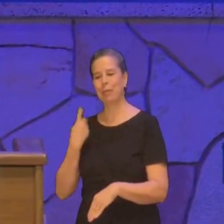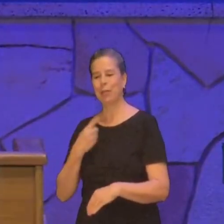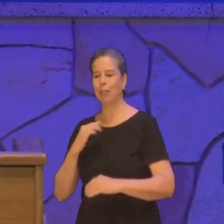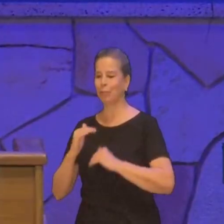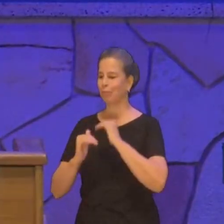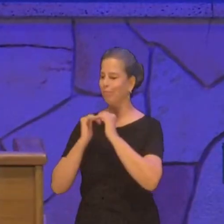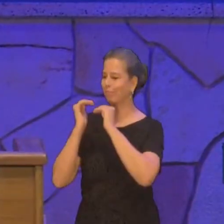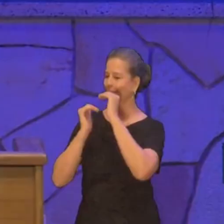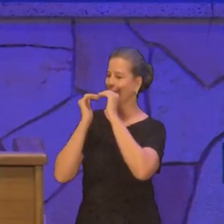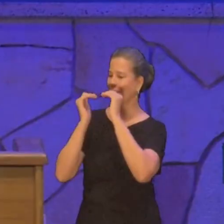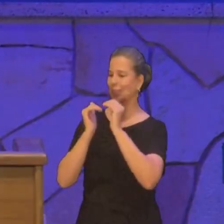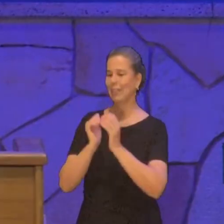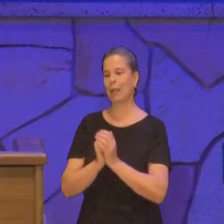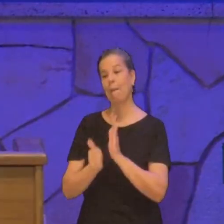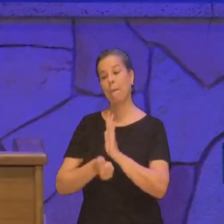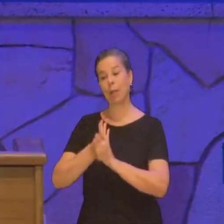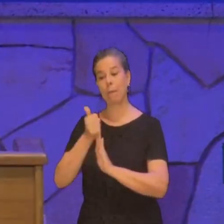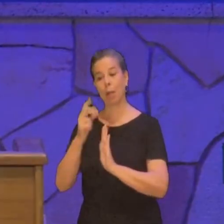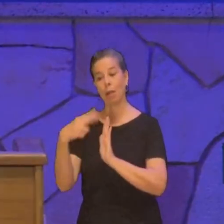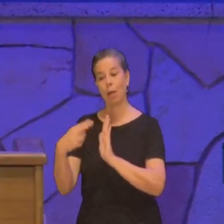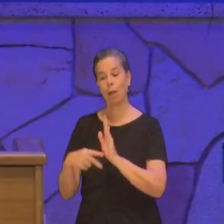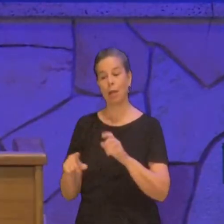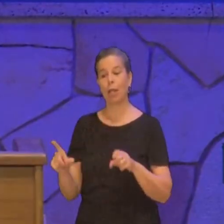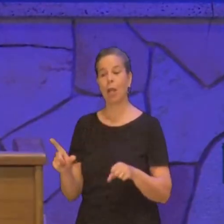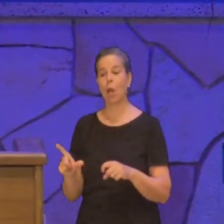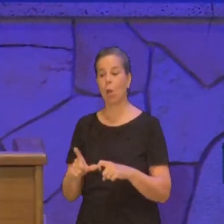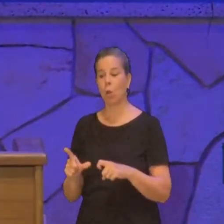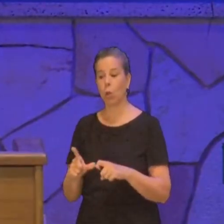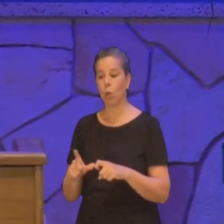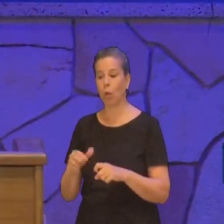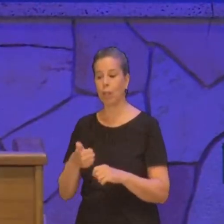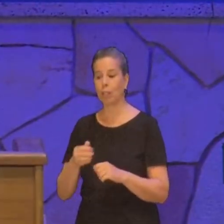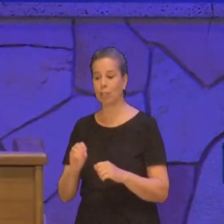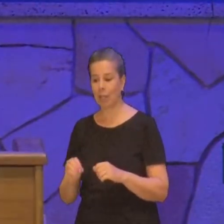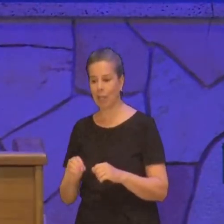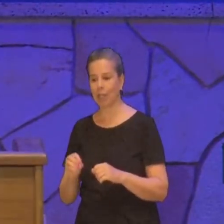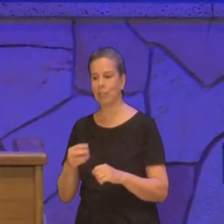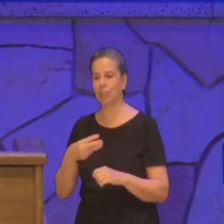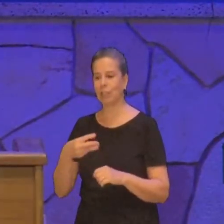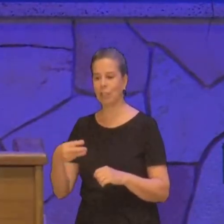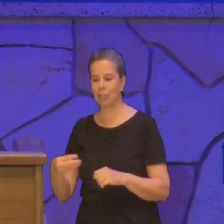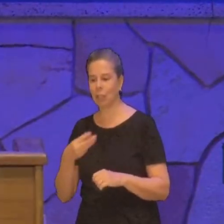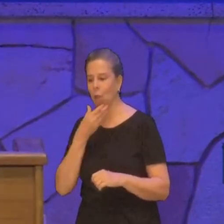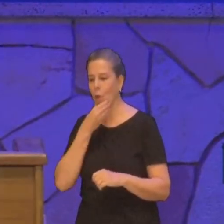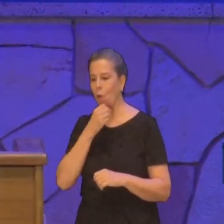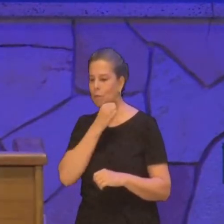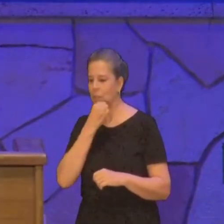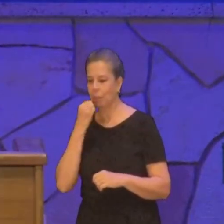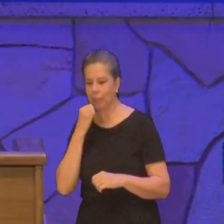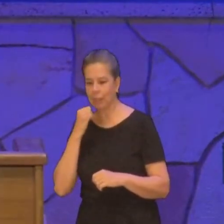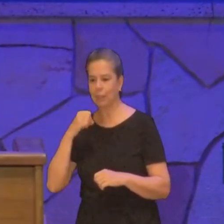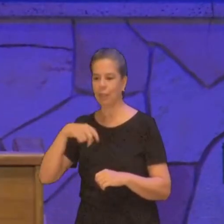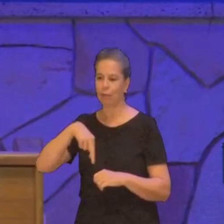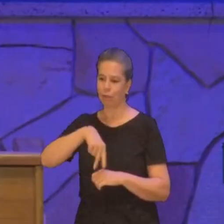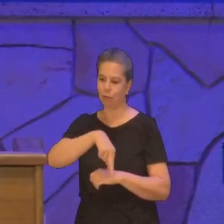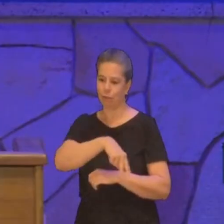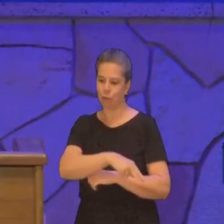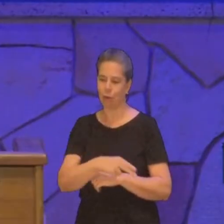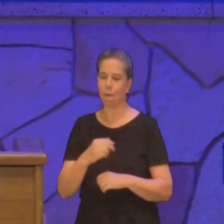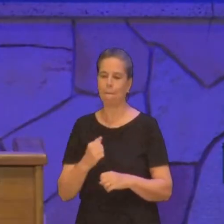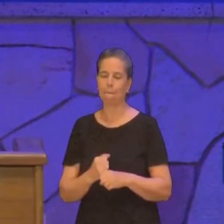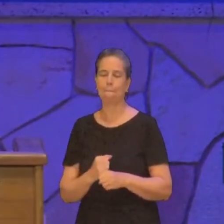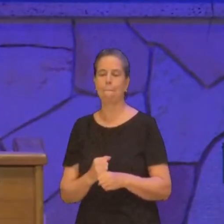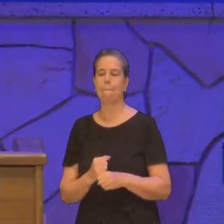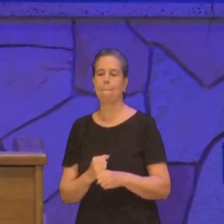Em primeiro lugar, gostaria de ler Lucas 10:33 de novo. Certo samaritano que seguiu o seu caminho passou perto do